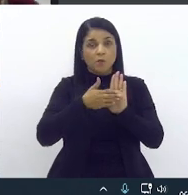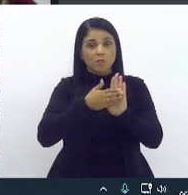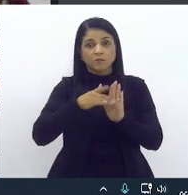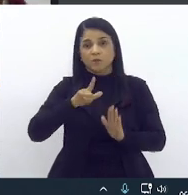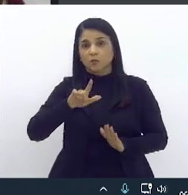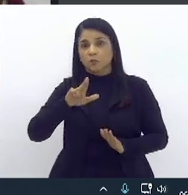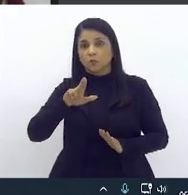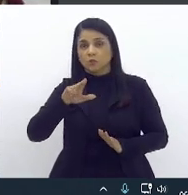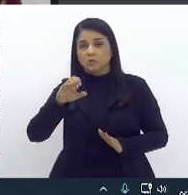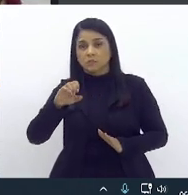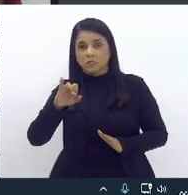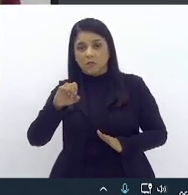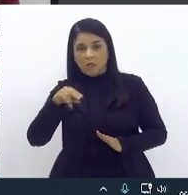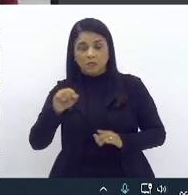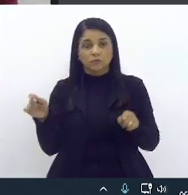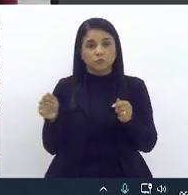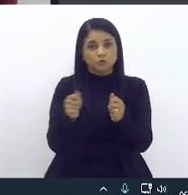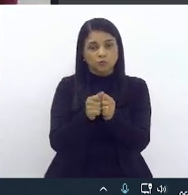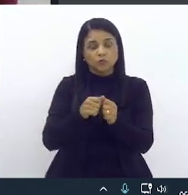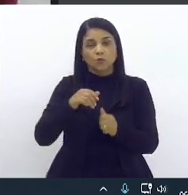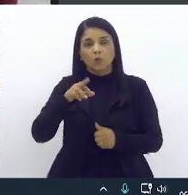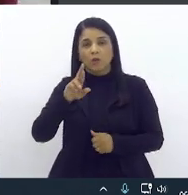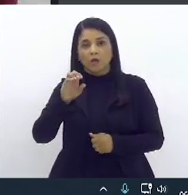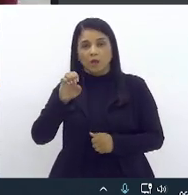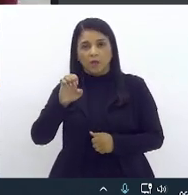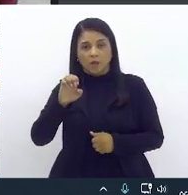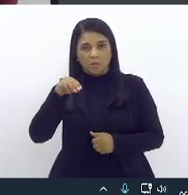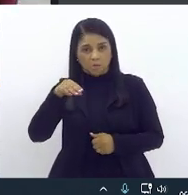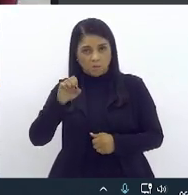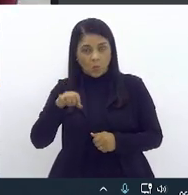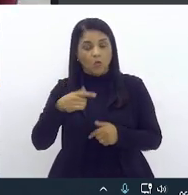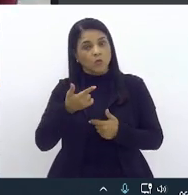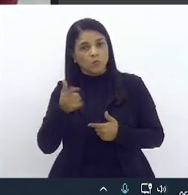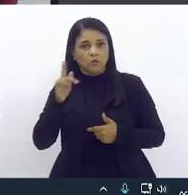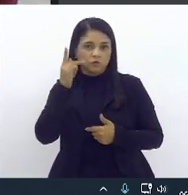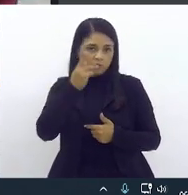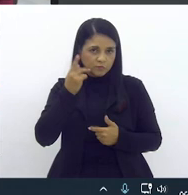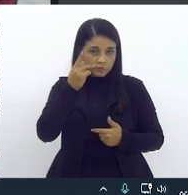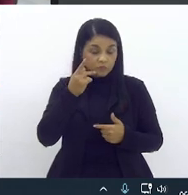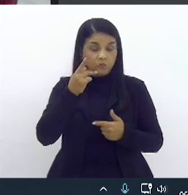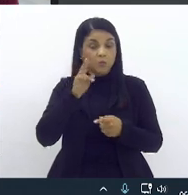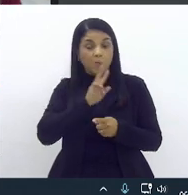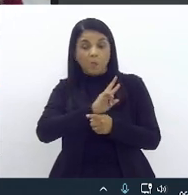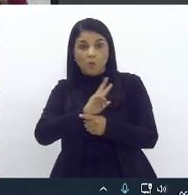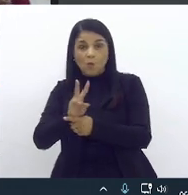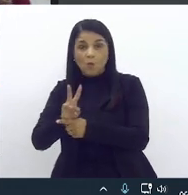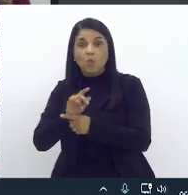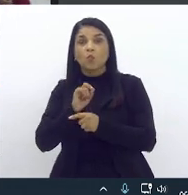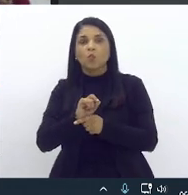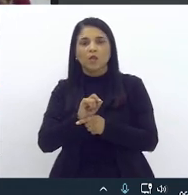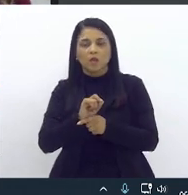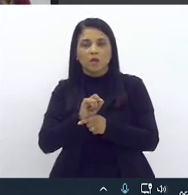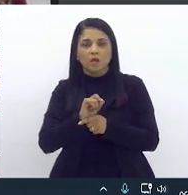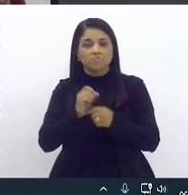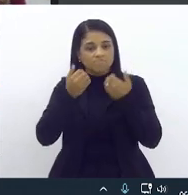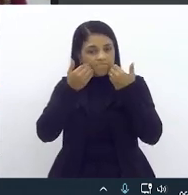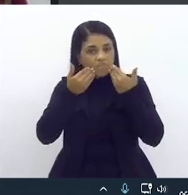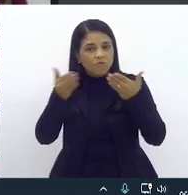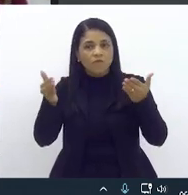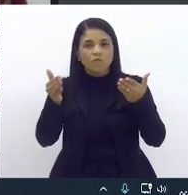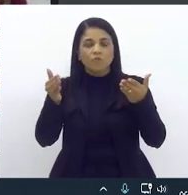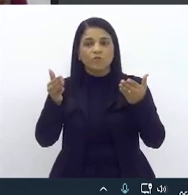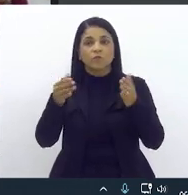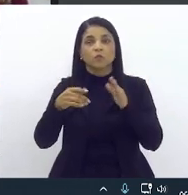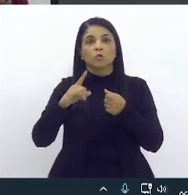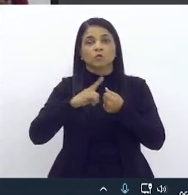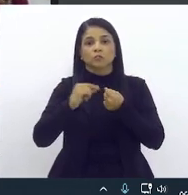Luciene, junto com o Raimon, Rogério Corrêa e outros parlamentares, para que a gente resguarde de forma ainda mais explícita o que está disposto no